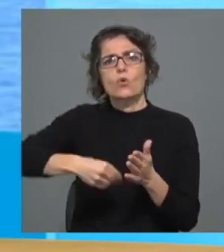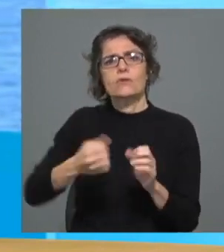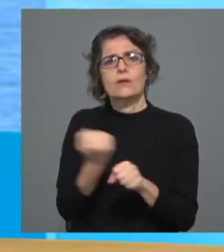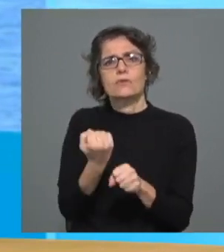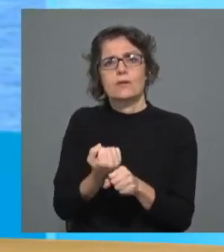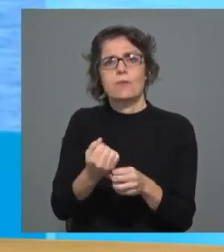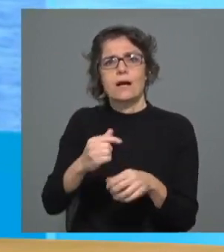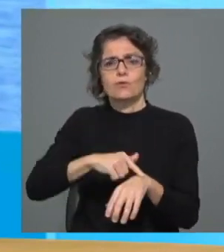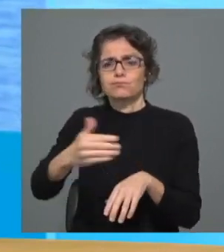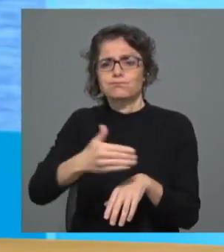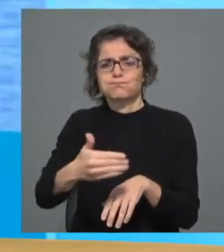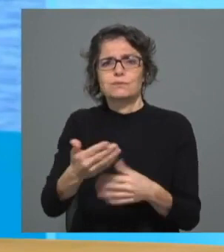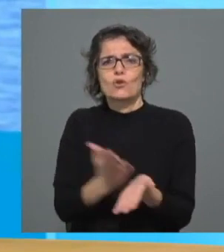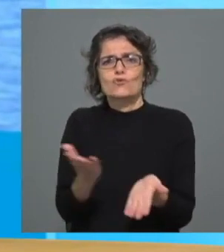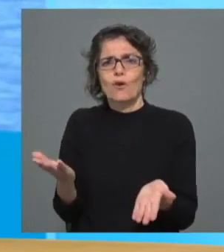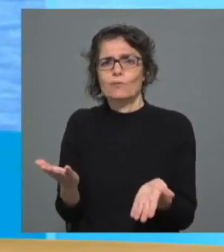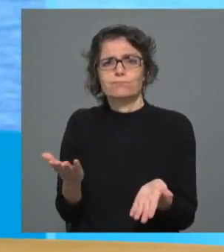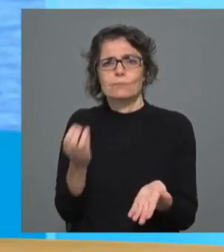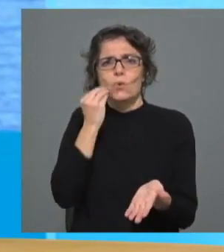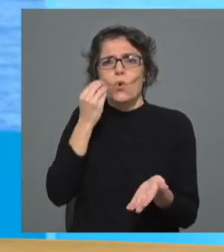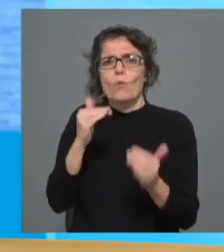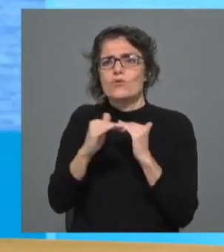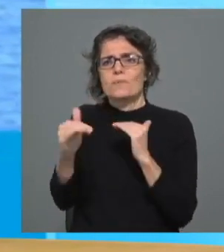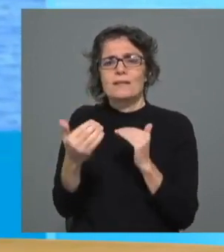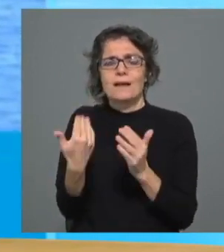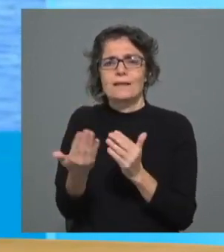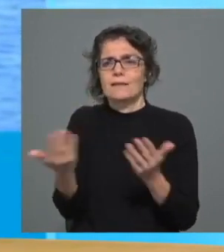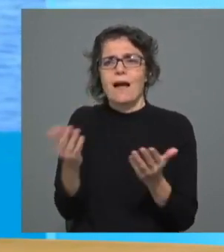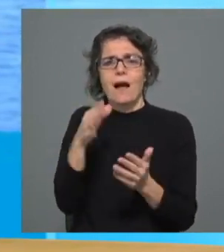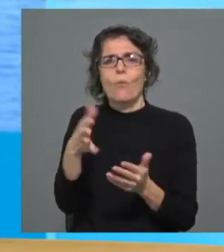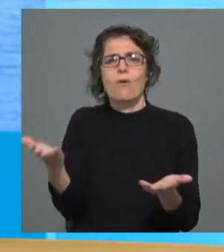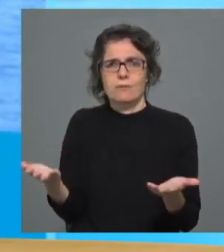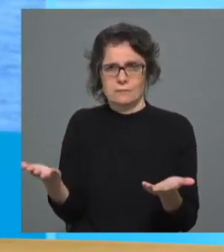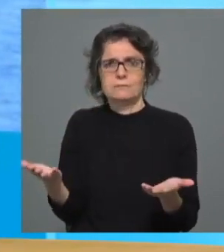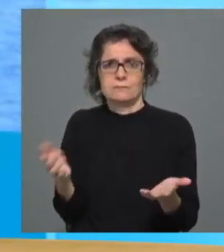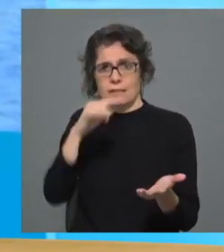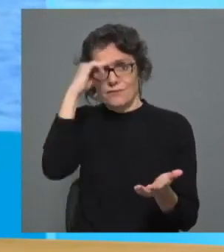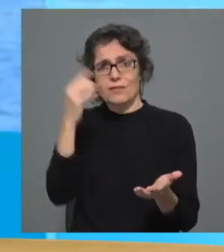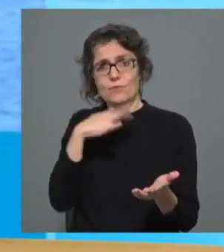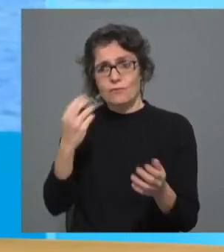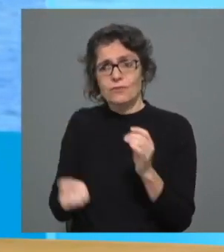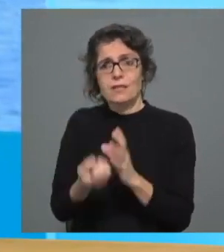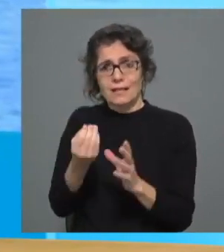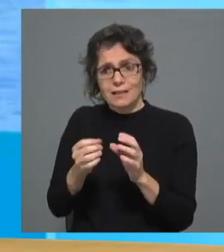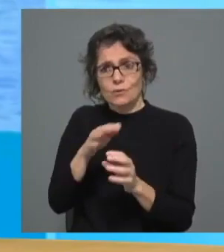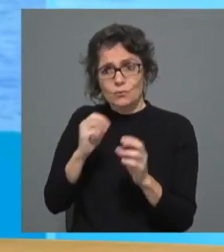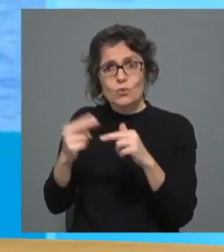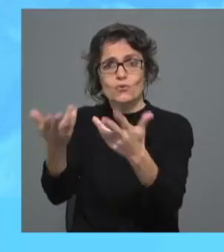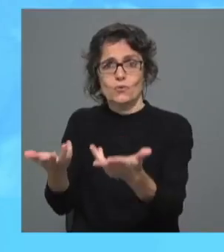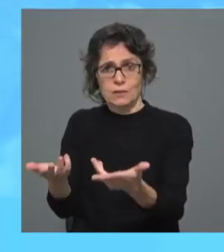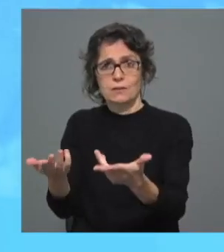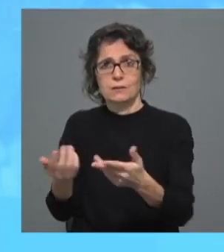que duram pouco tempo, não é? Isso também não facilita a constituição de família e é um aspecto que deve ser tido em conta. Para